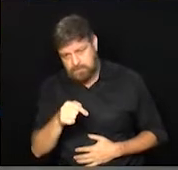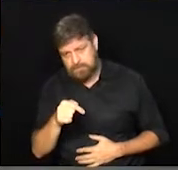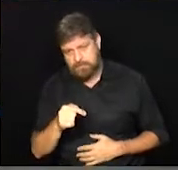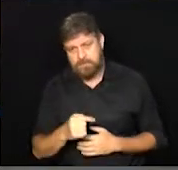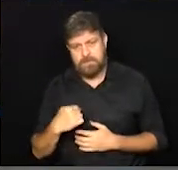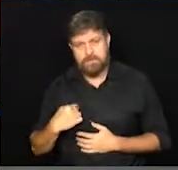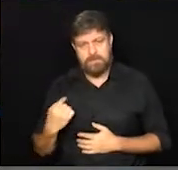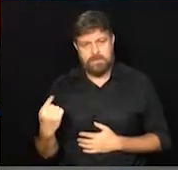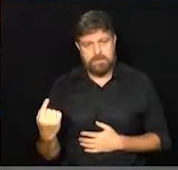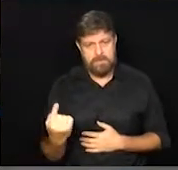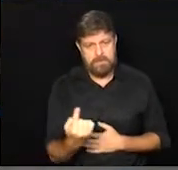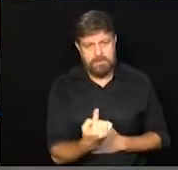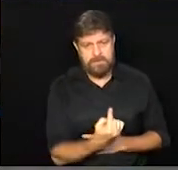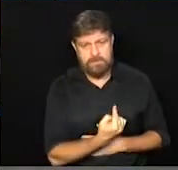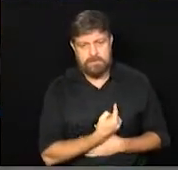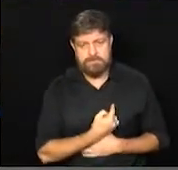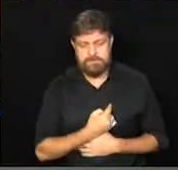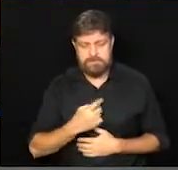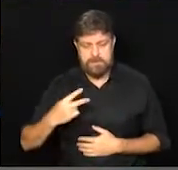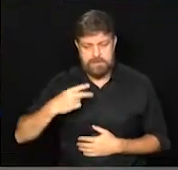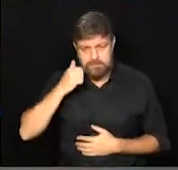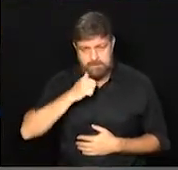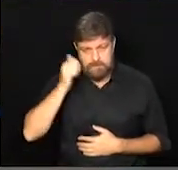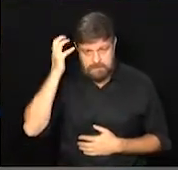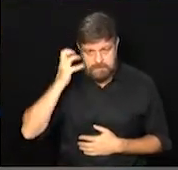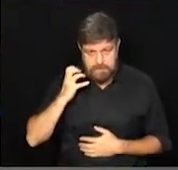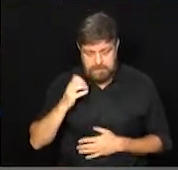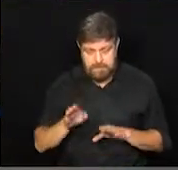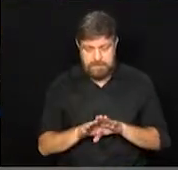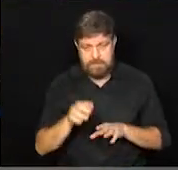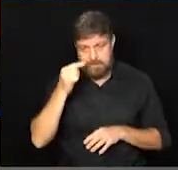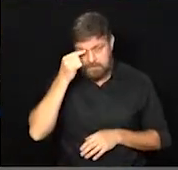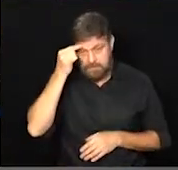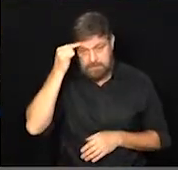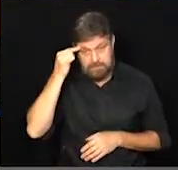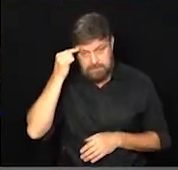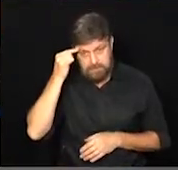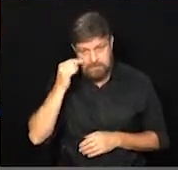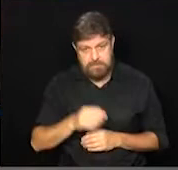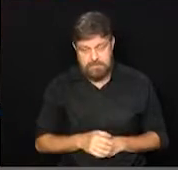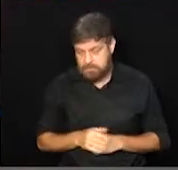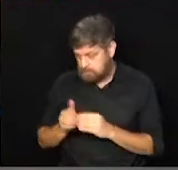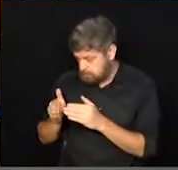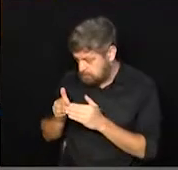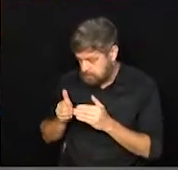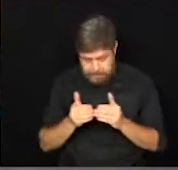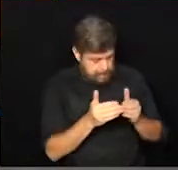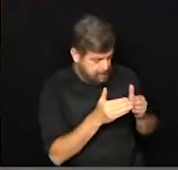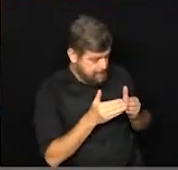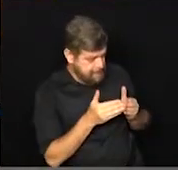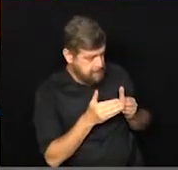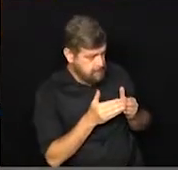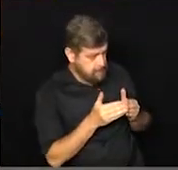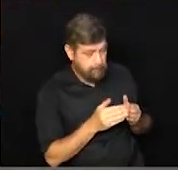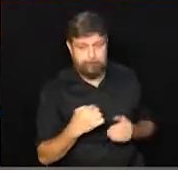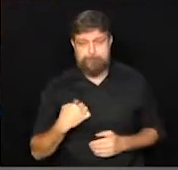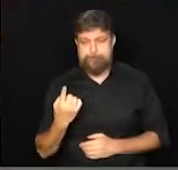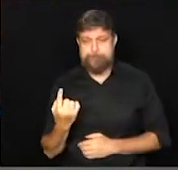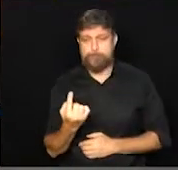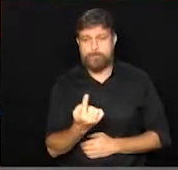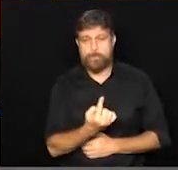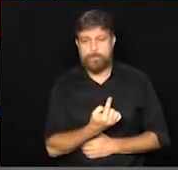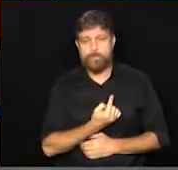nós, em nome da vereadora Guida Calisto, da vereadora Paula Miguel, se vocês me permitem, nós fizemos